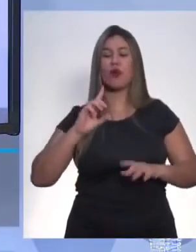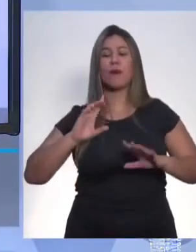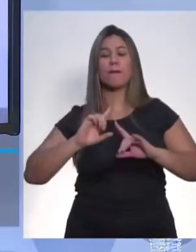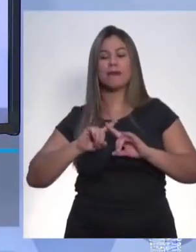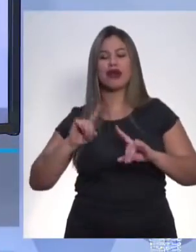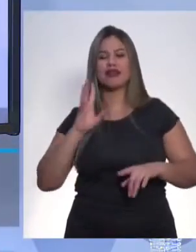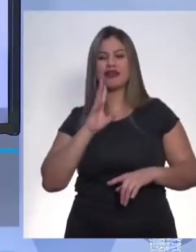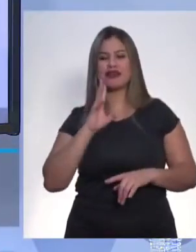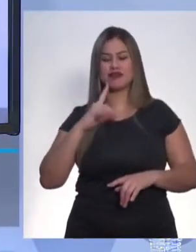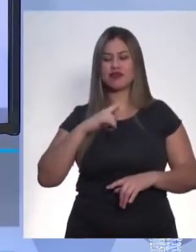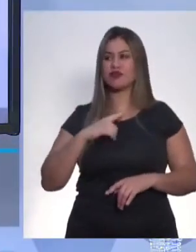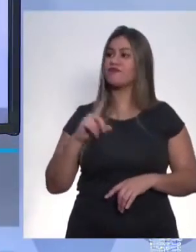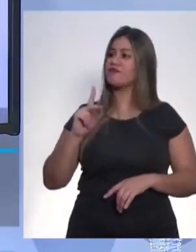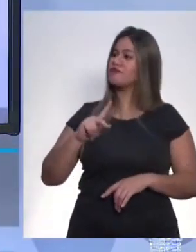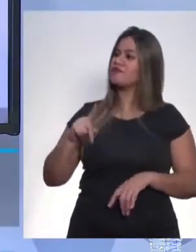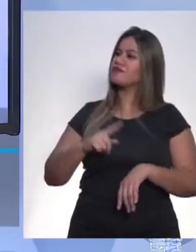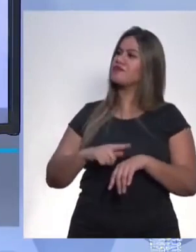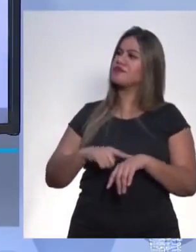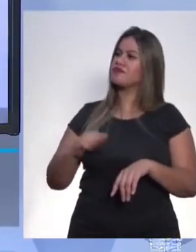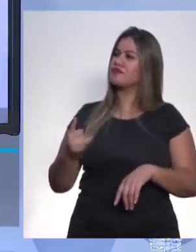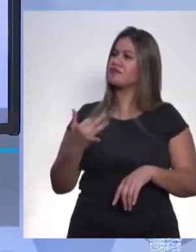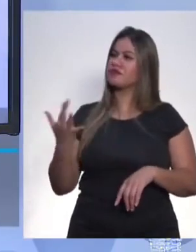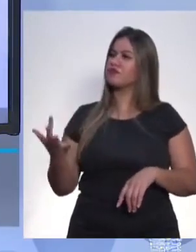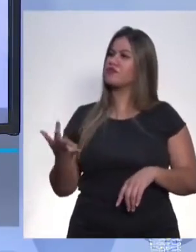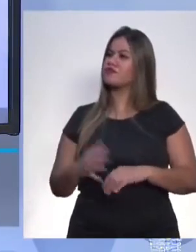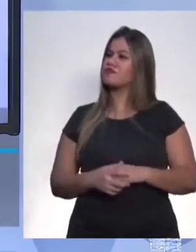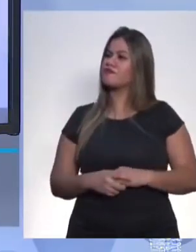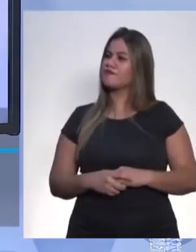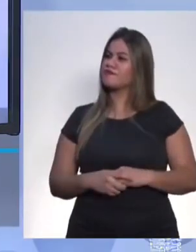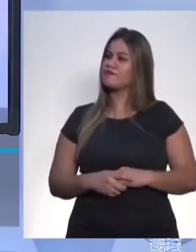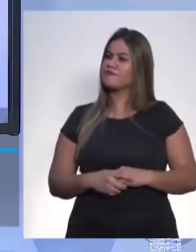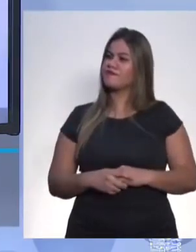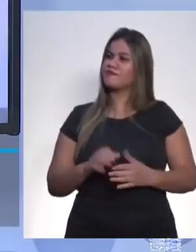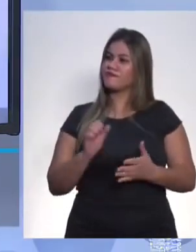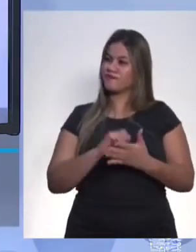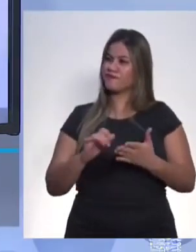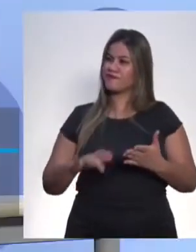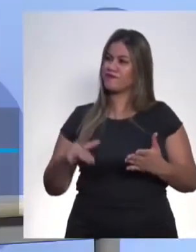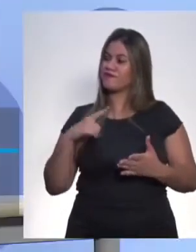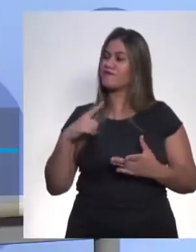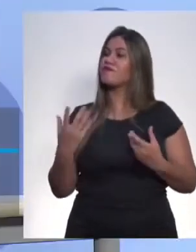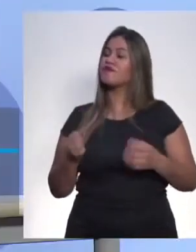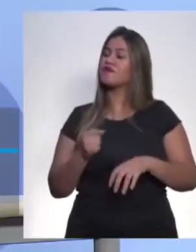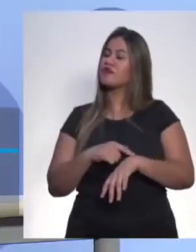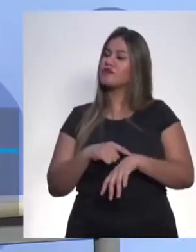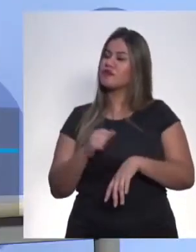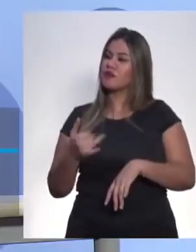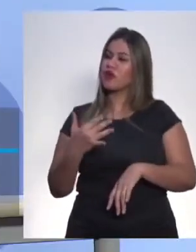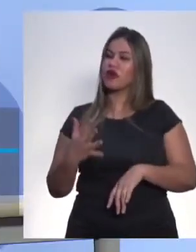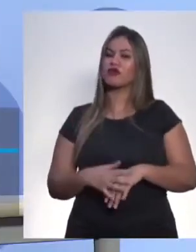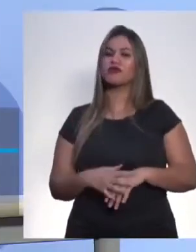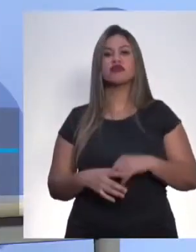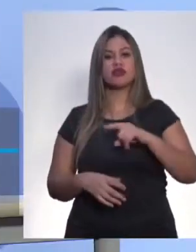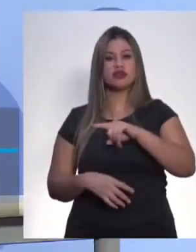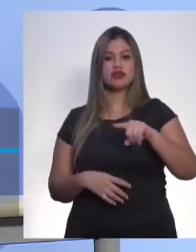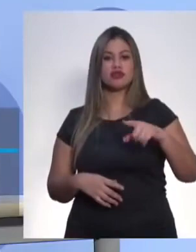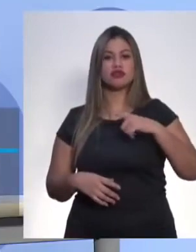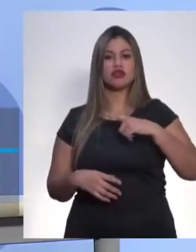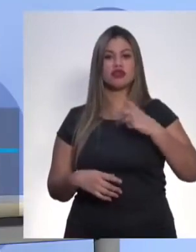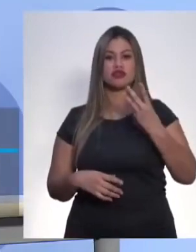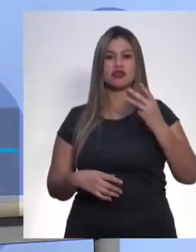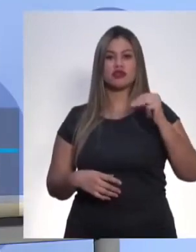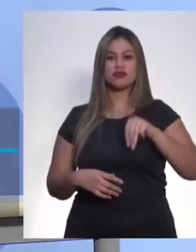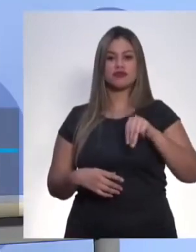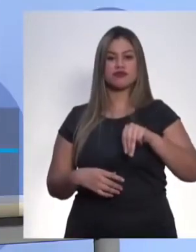fazer. Professora Inês, quanto tempo eles têm para fazer essa atividade, essa distributiva bem legal aí? Professora Roberta, nossos alunos terão